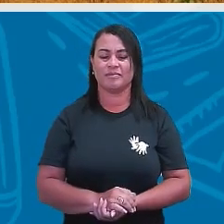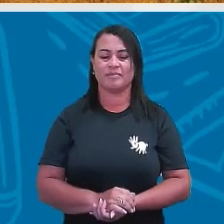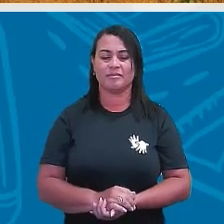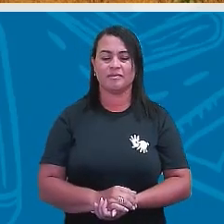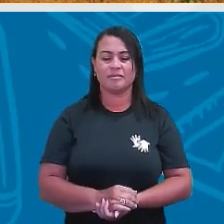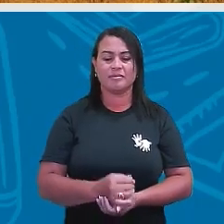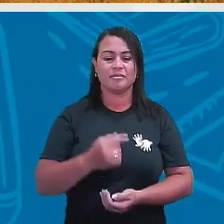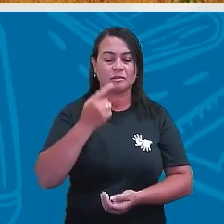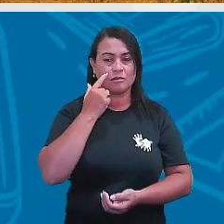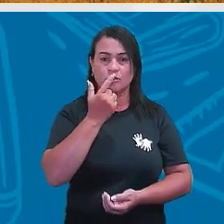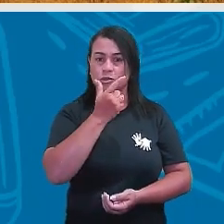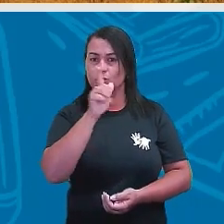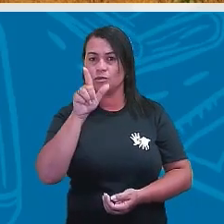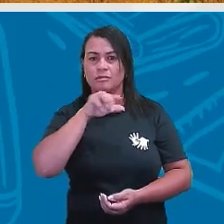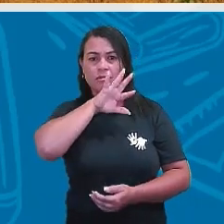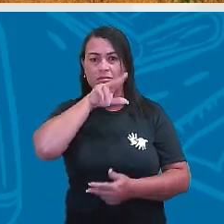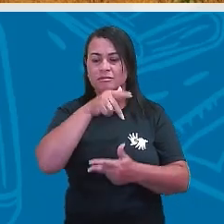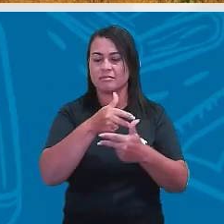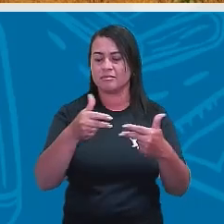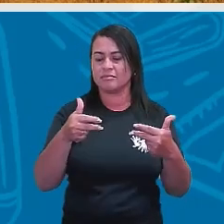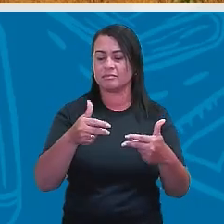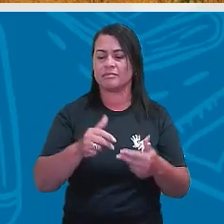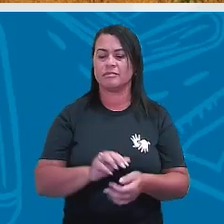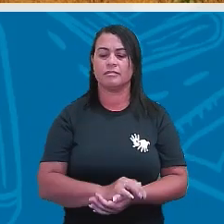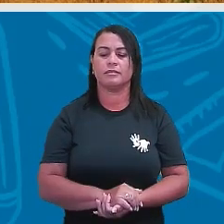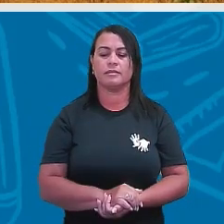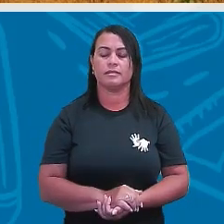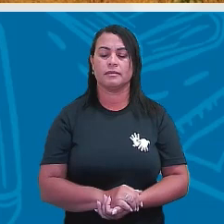lá? Ver outro animal?